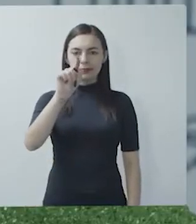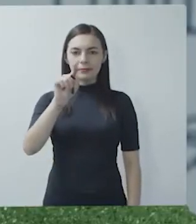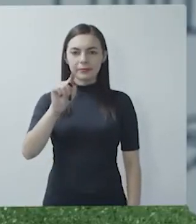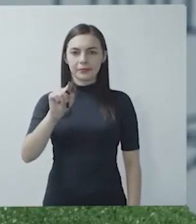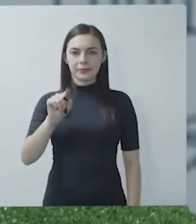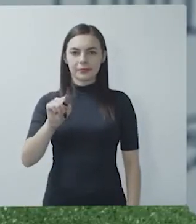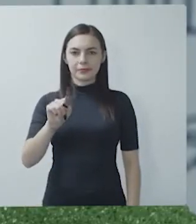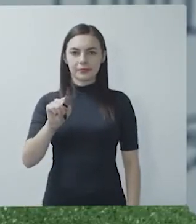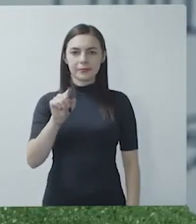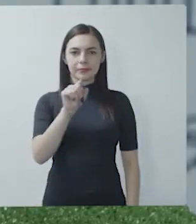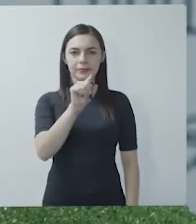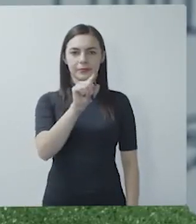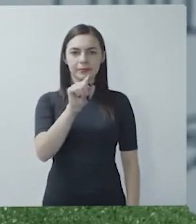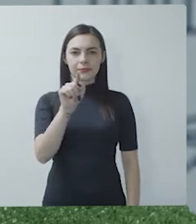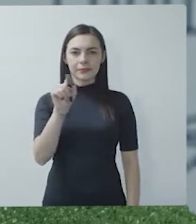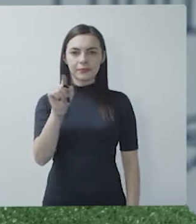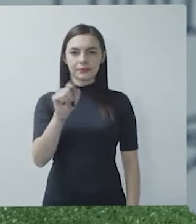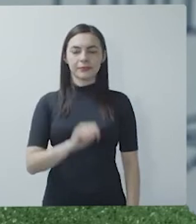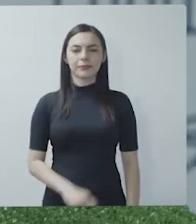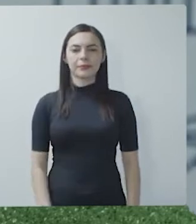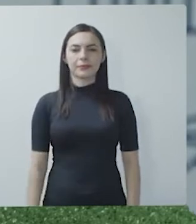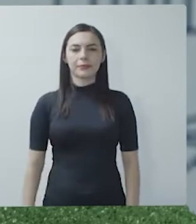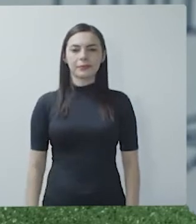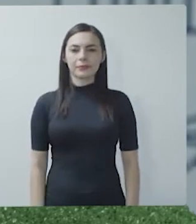baixo e aqui no meio.